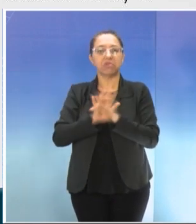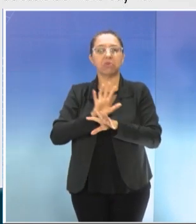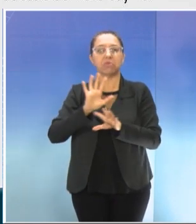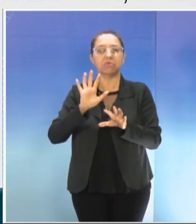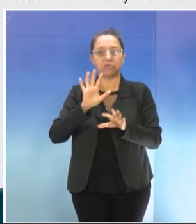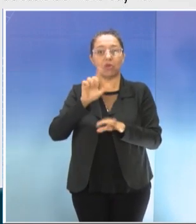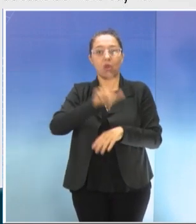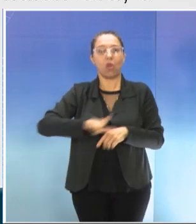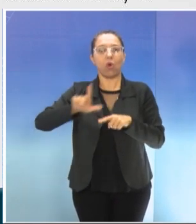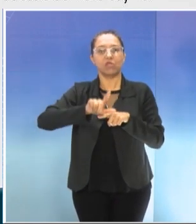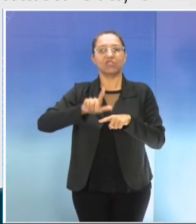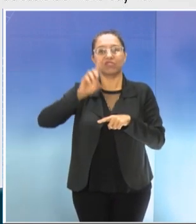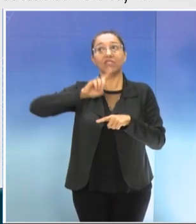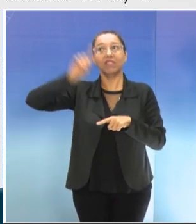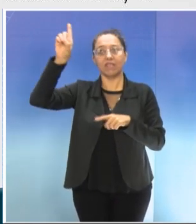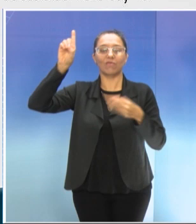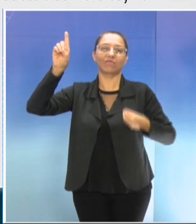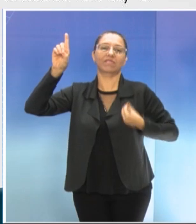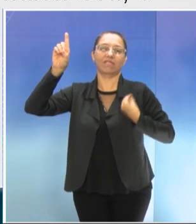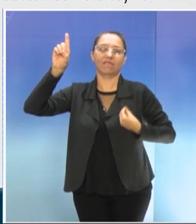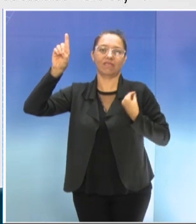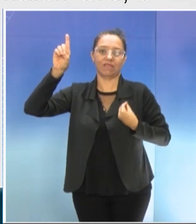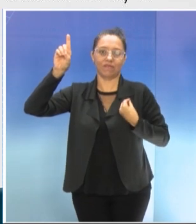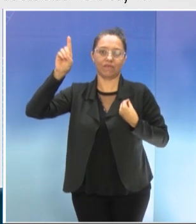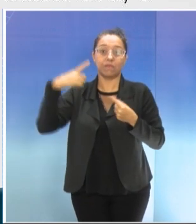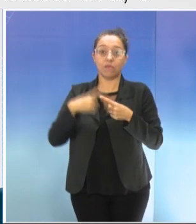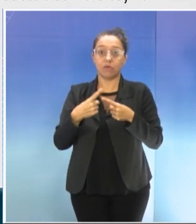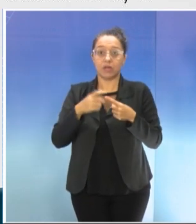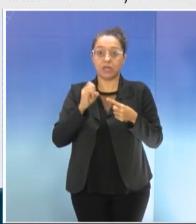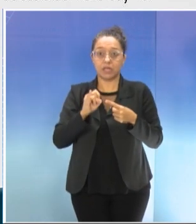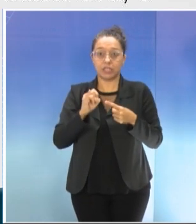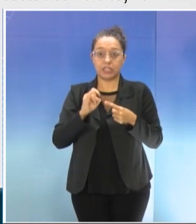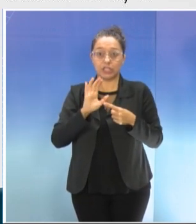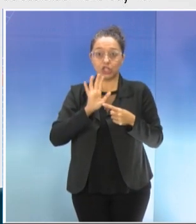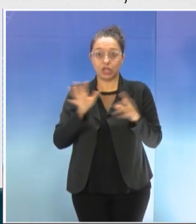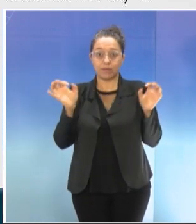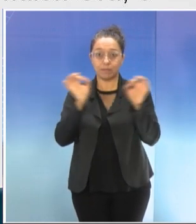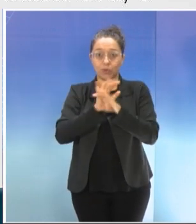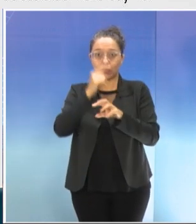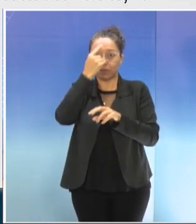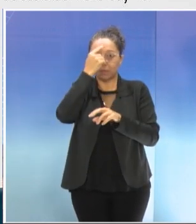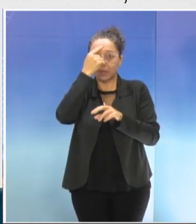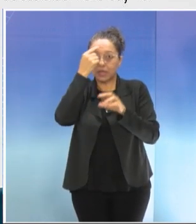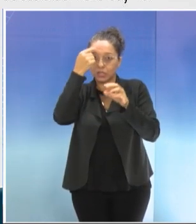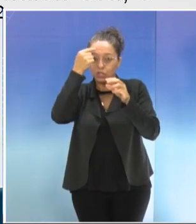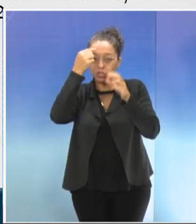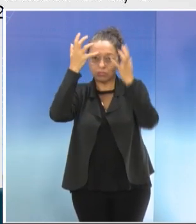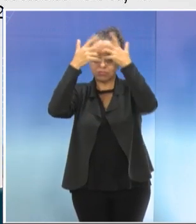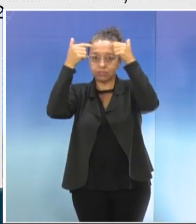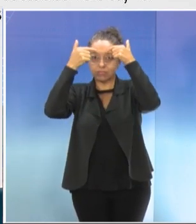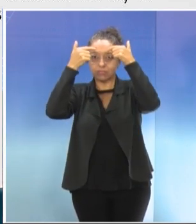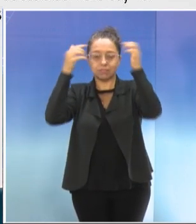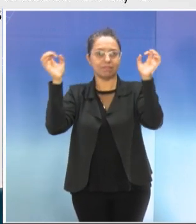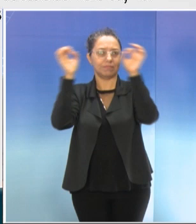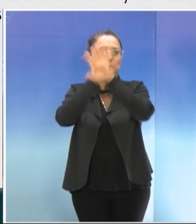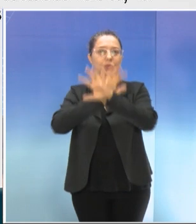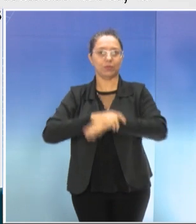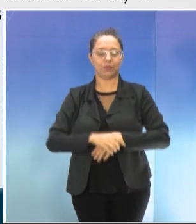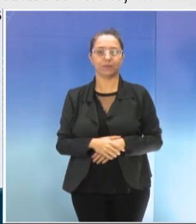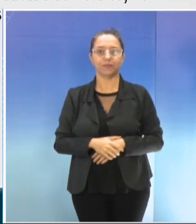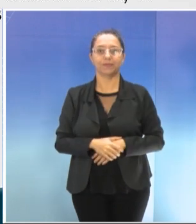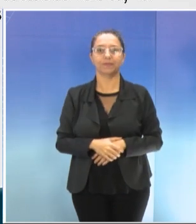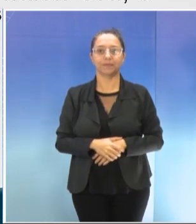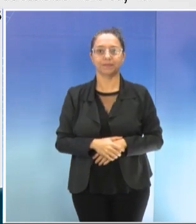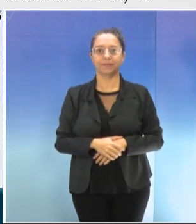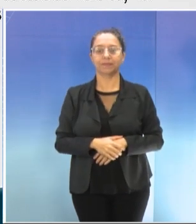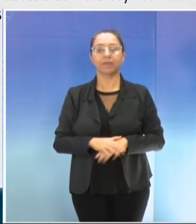nós falarmos essa palavra no nosso pensamento, já tem uma lógica de que Deus existe, porque se